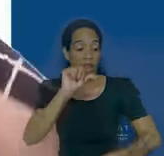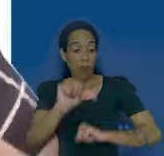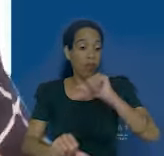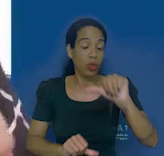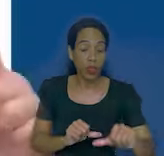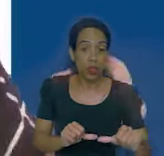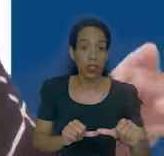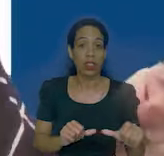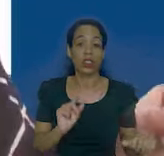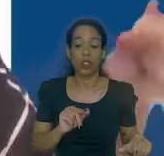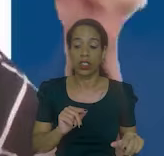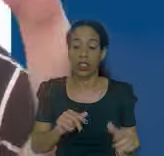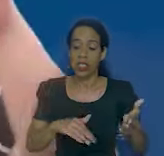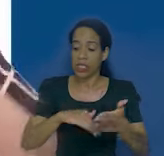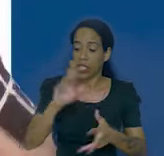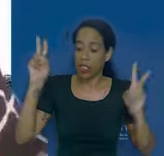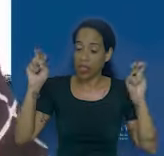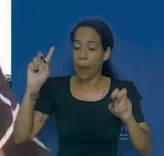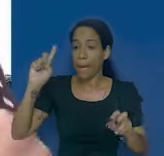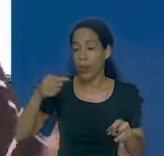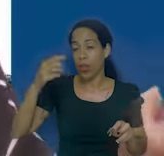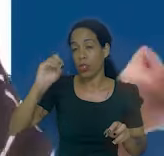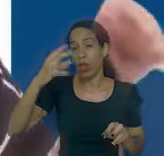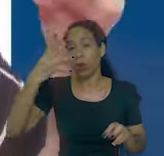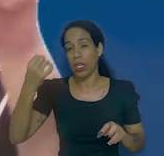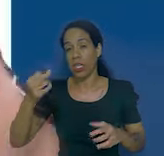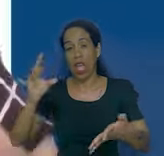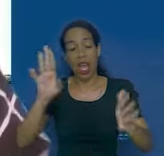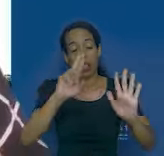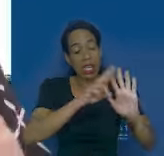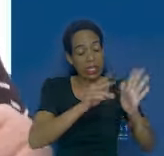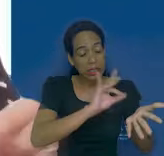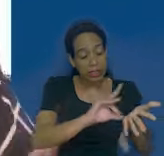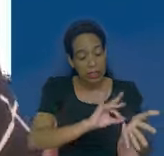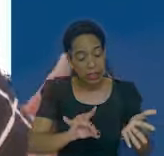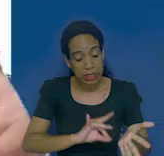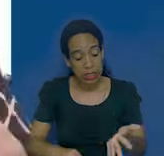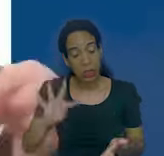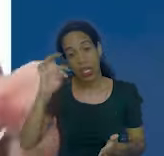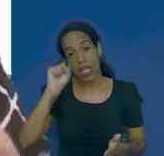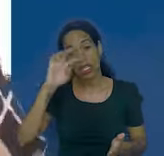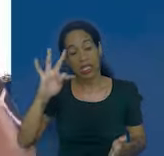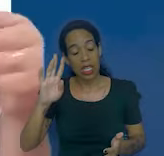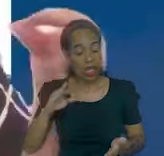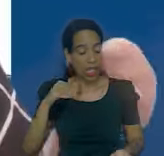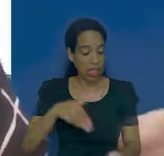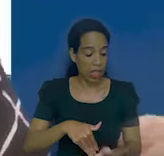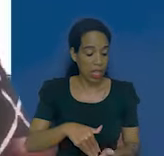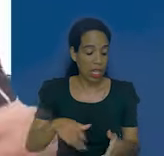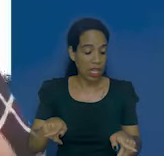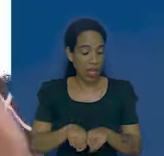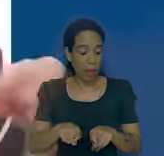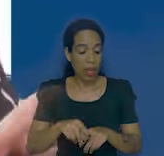transição, né, de sair o tema 1046, a redação dele, e o TST, até sair o